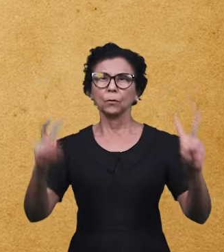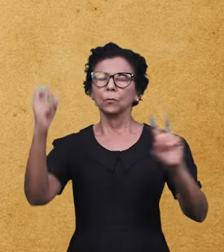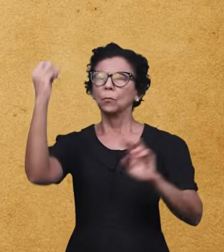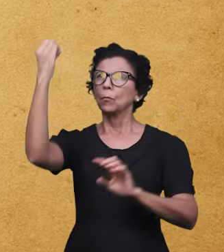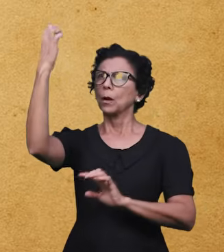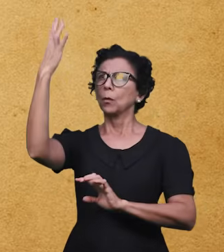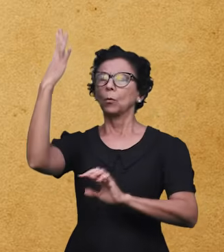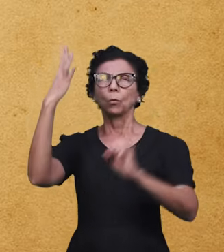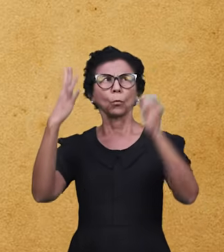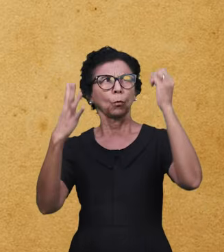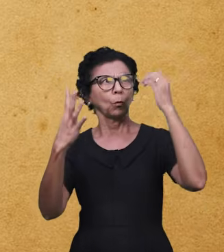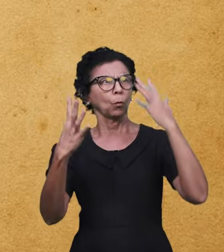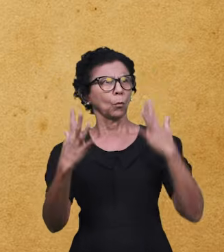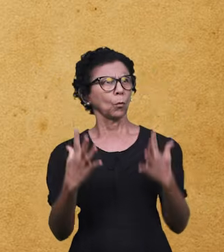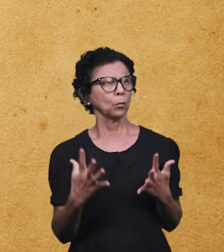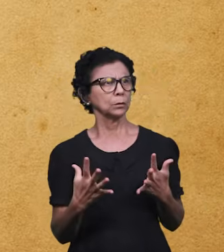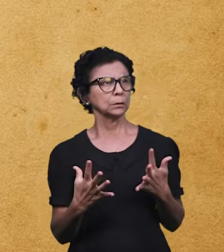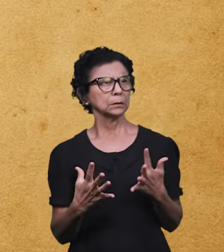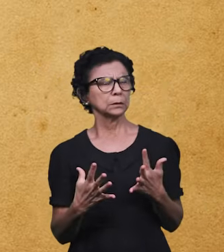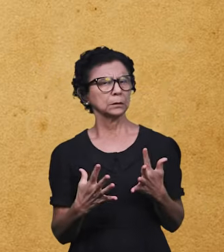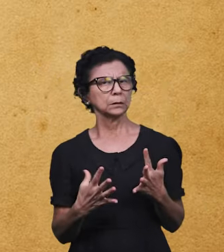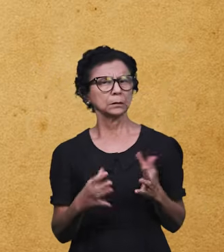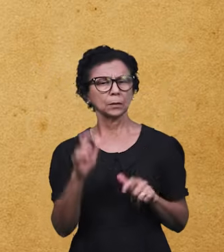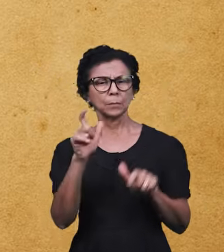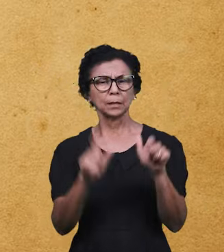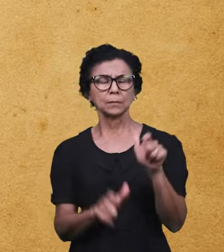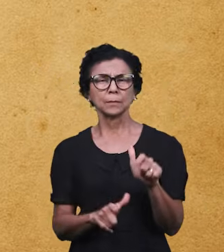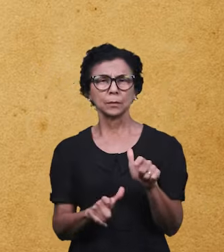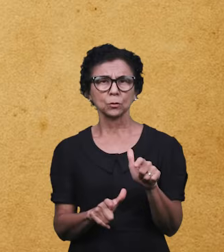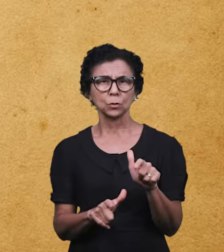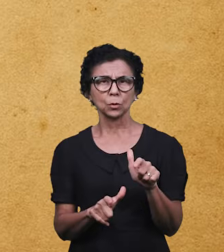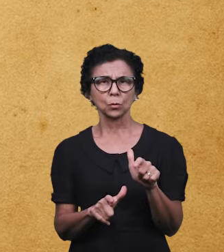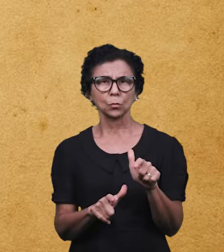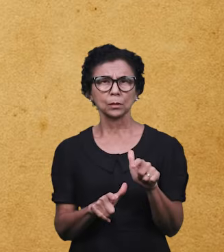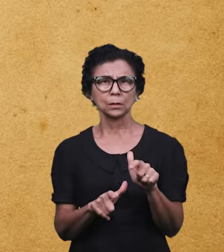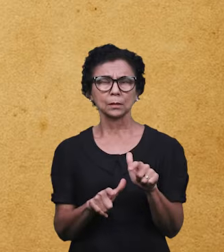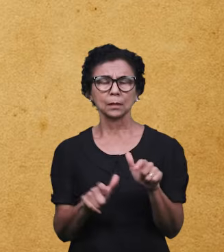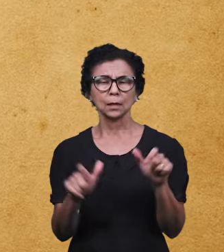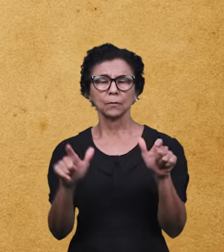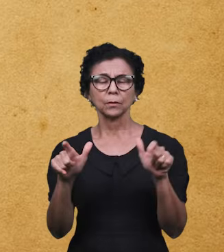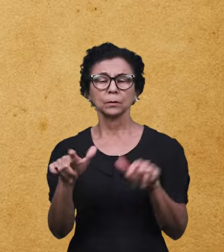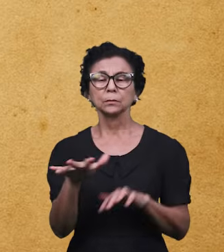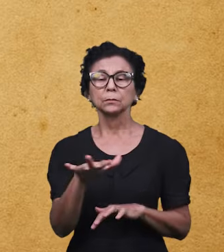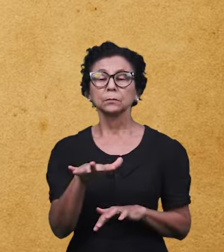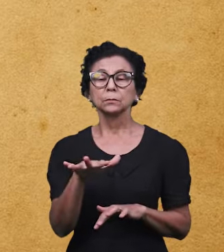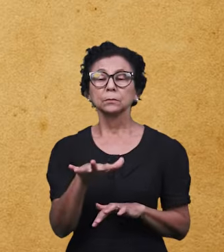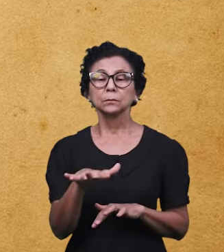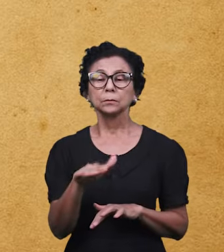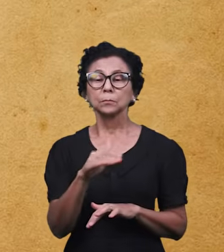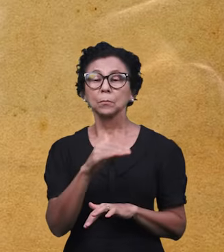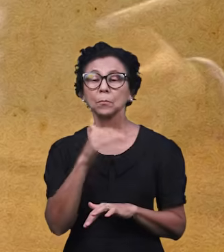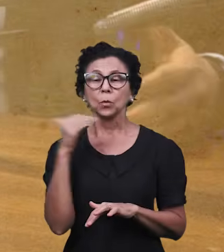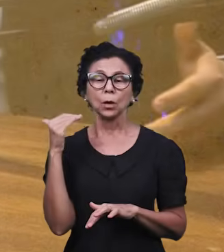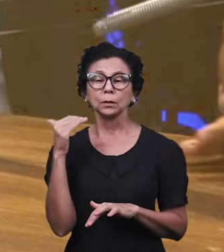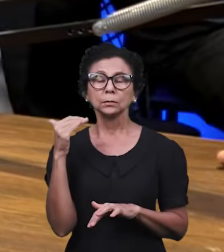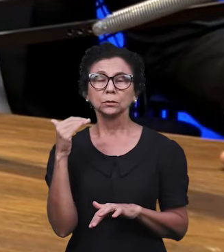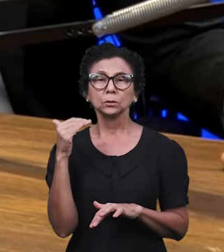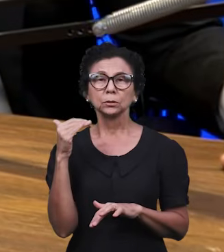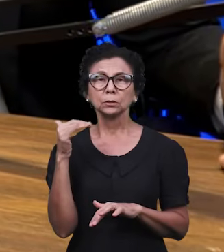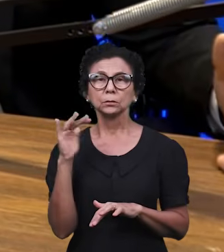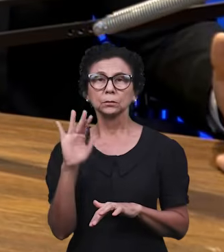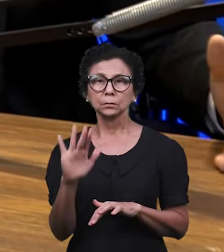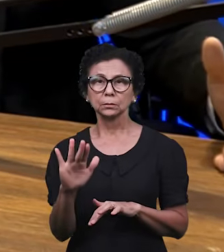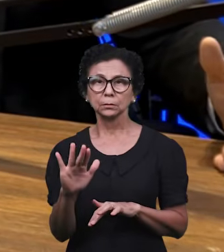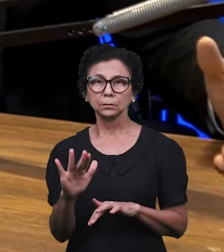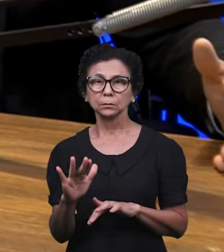estavam na região da sombra da morte resplandeceu-lhes a luz. Então ele estava falando aqui agora do ministério do